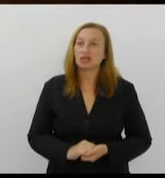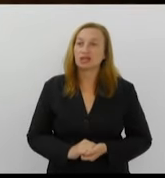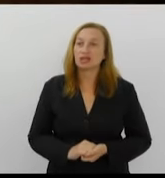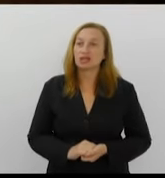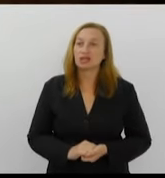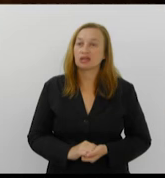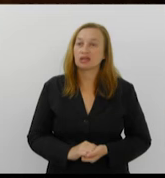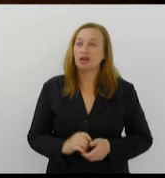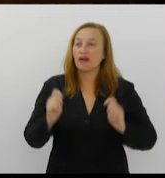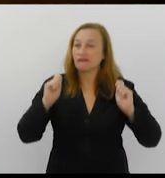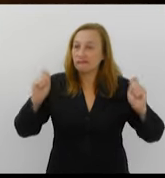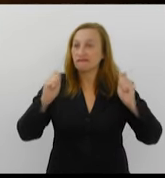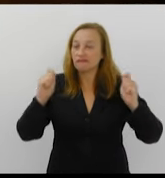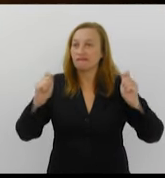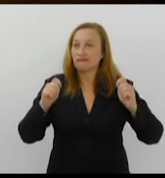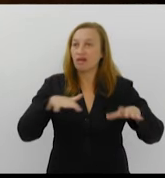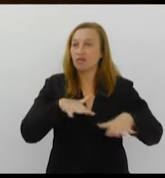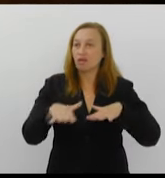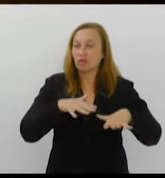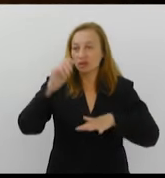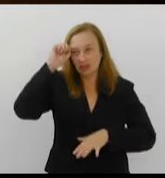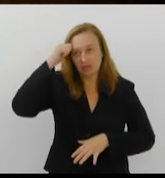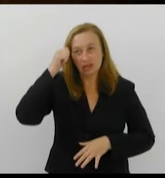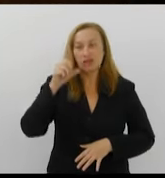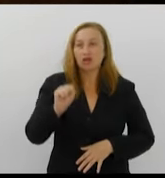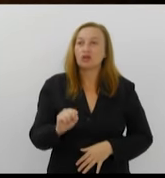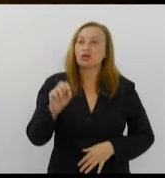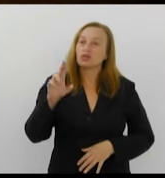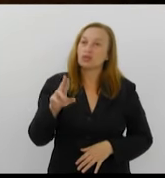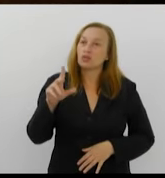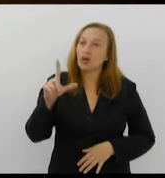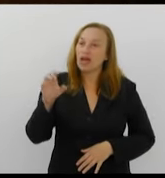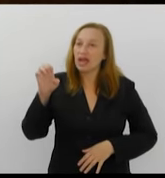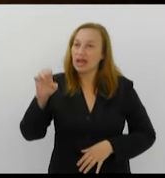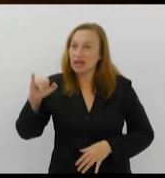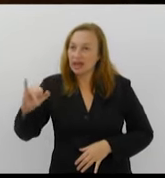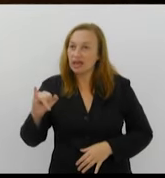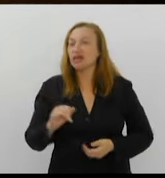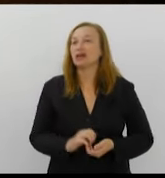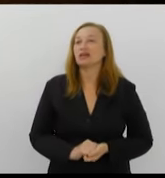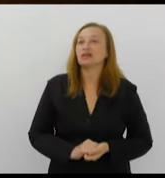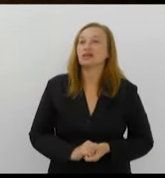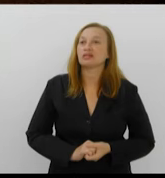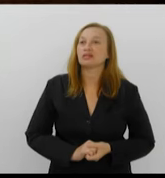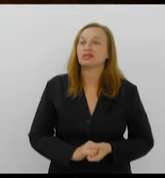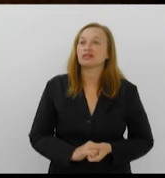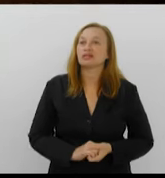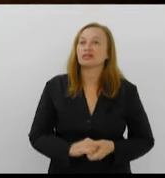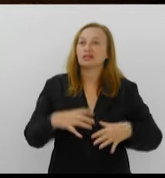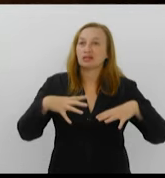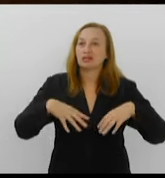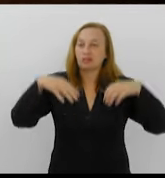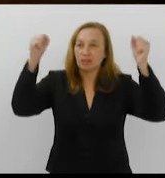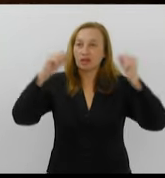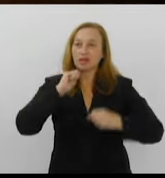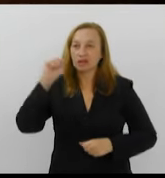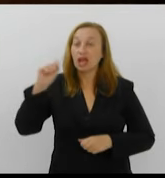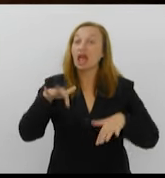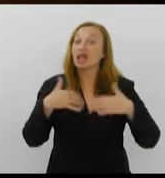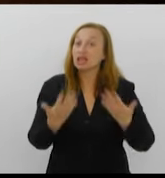grande ativista do movimento negro, intelectual, Sueli Carneiro, e estará sendo realizada no Palácio Tiradentes.